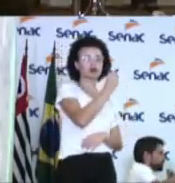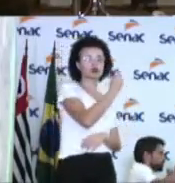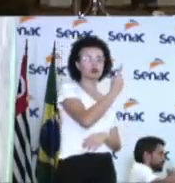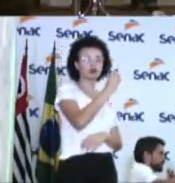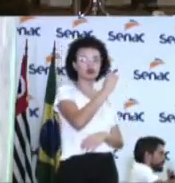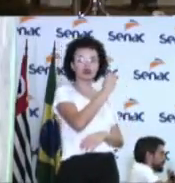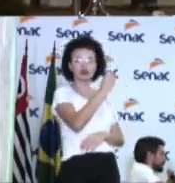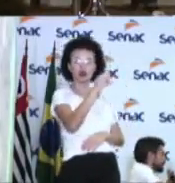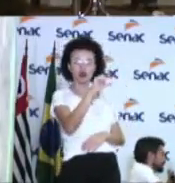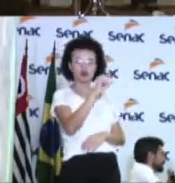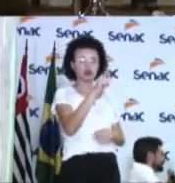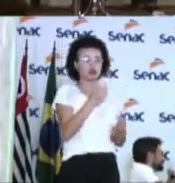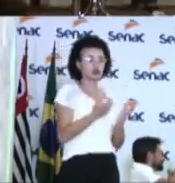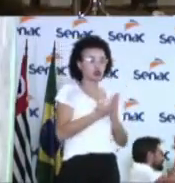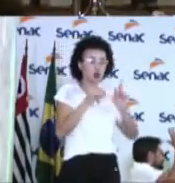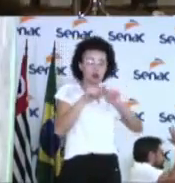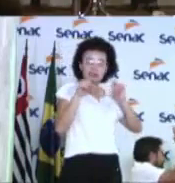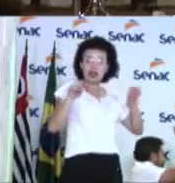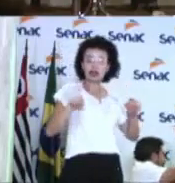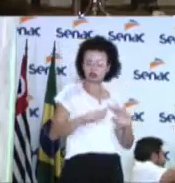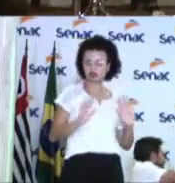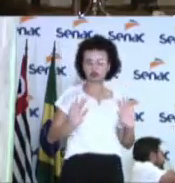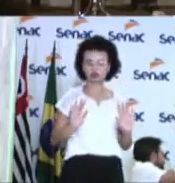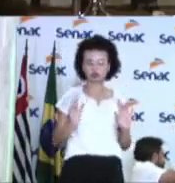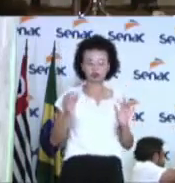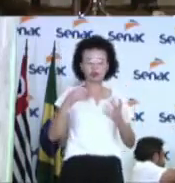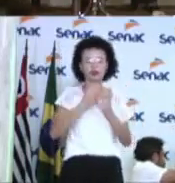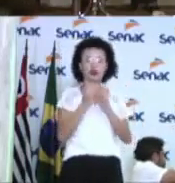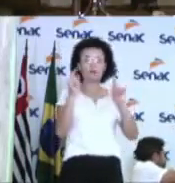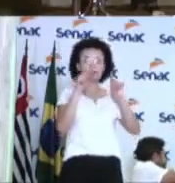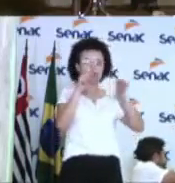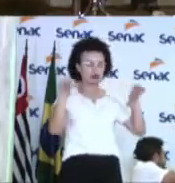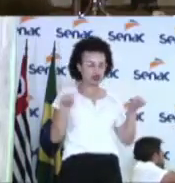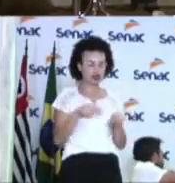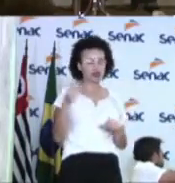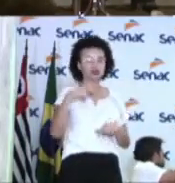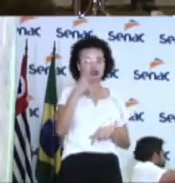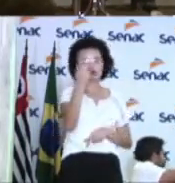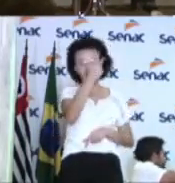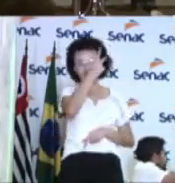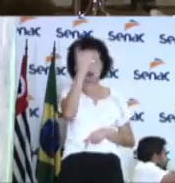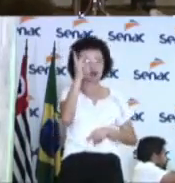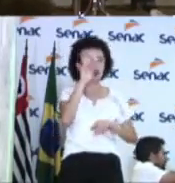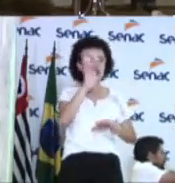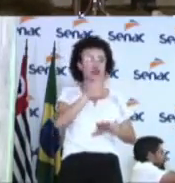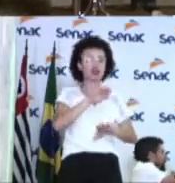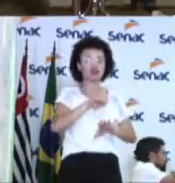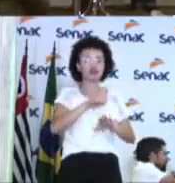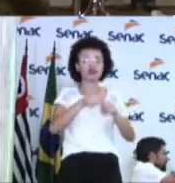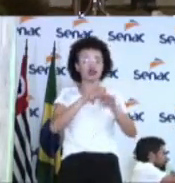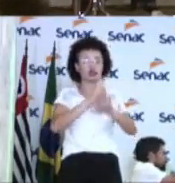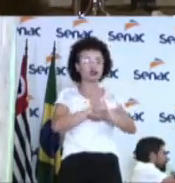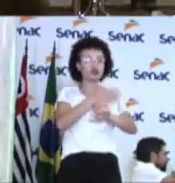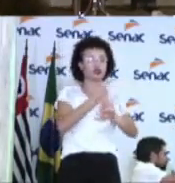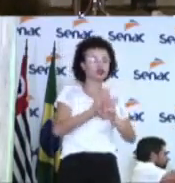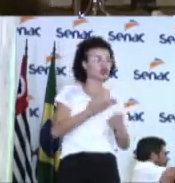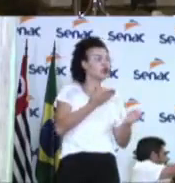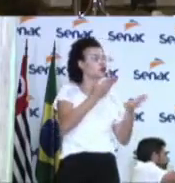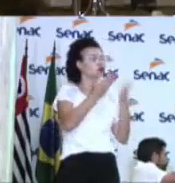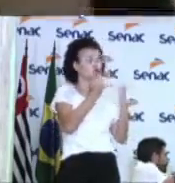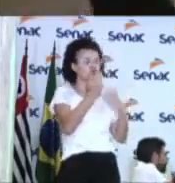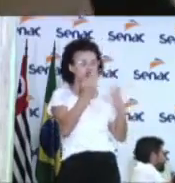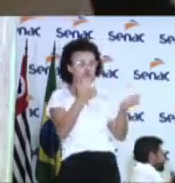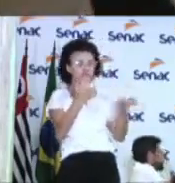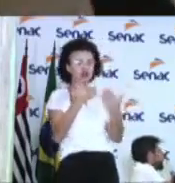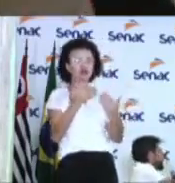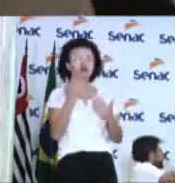0109, a gente montou uma sala que tinham pessoas que iam ficar o dia inteiro olhando na internet, conversando